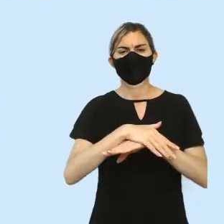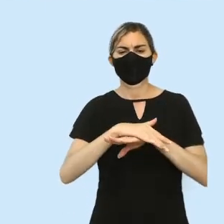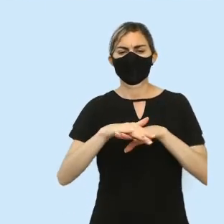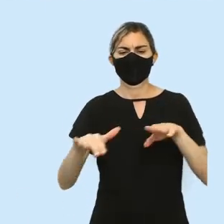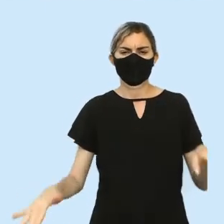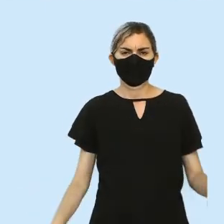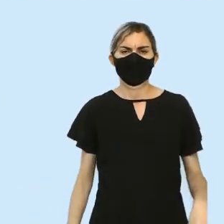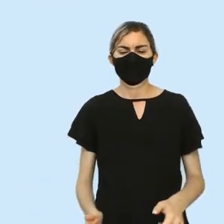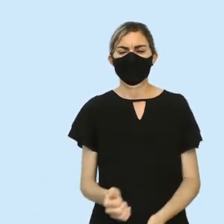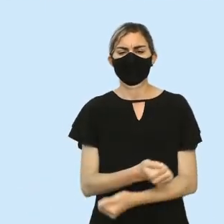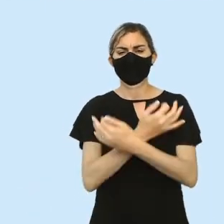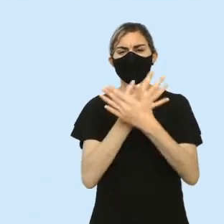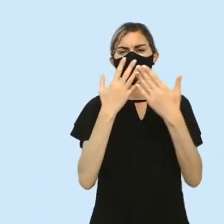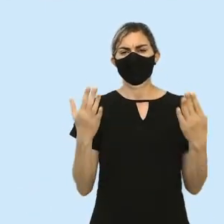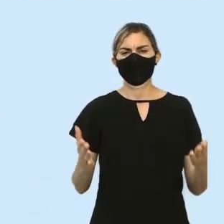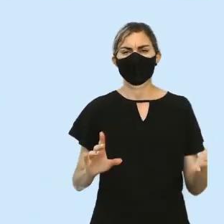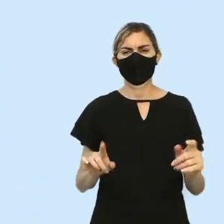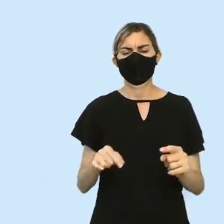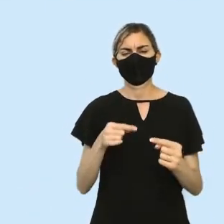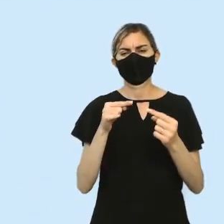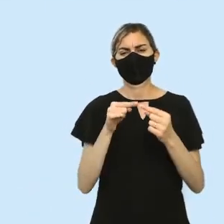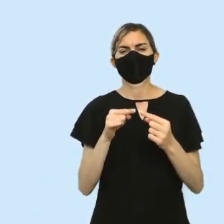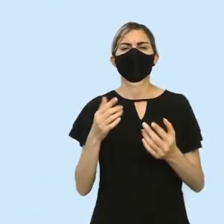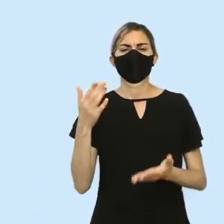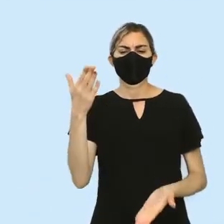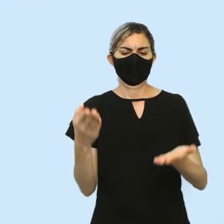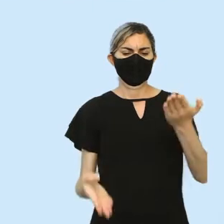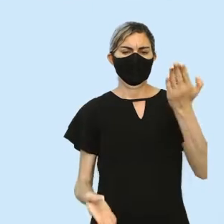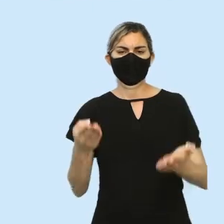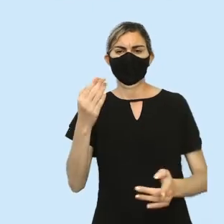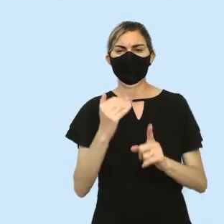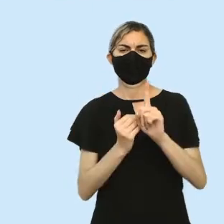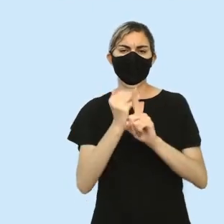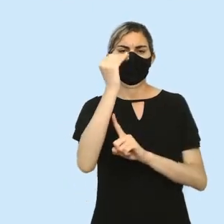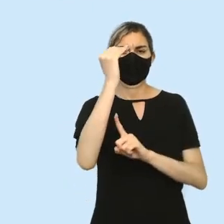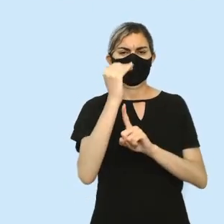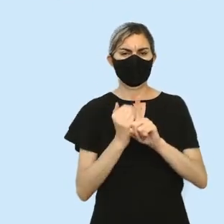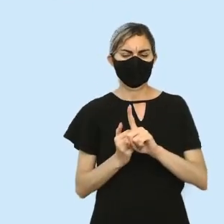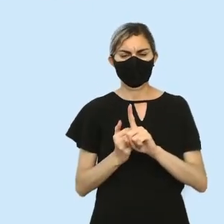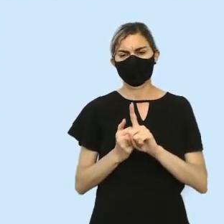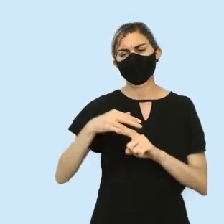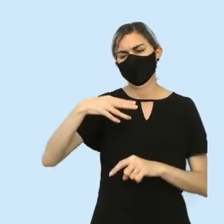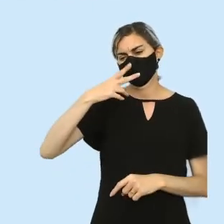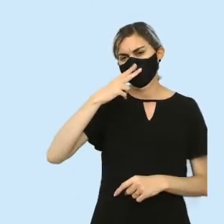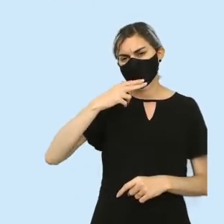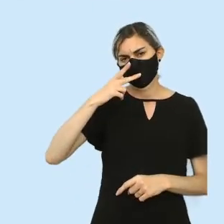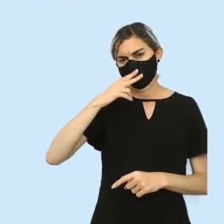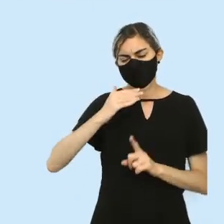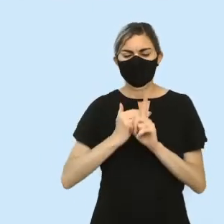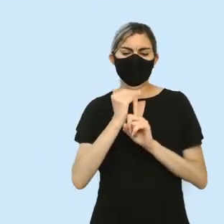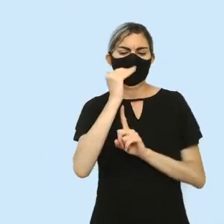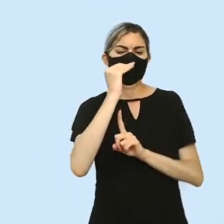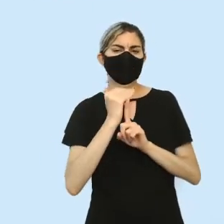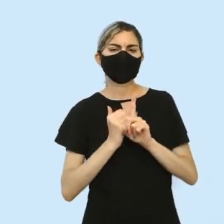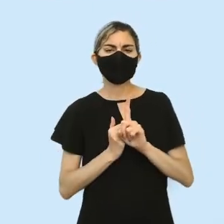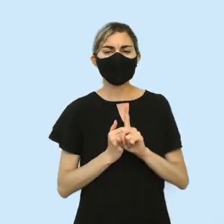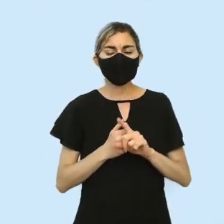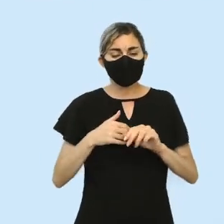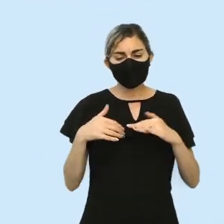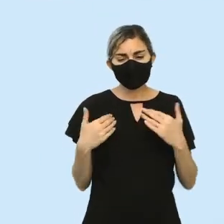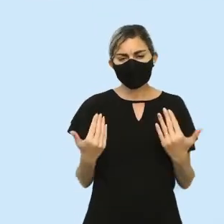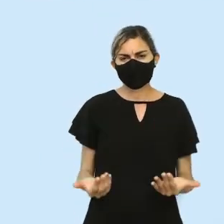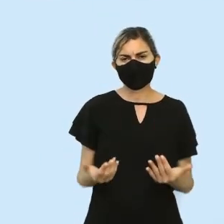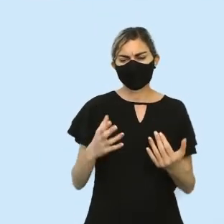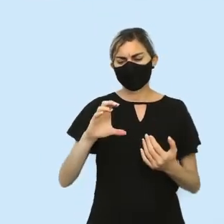encerrar quando eles atingem o equilíbrio térmico, a mesma temperatura. Então,